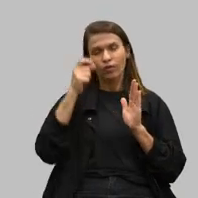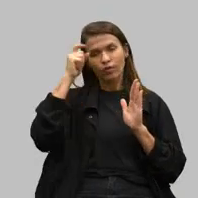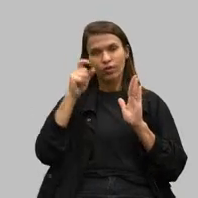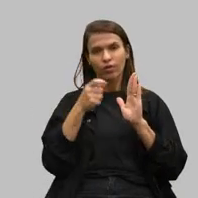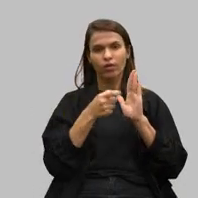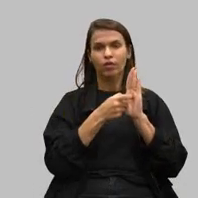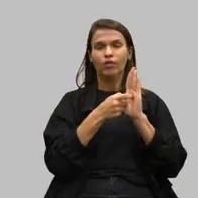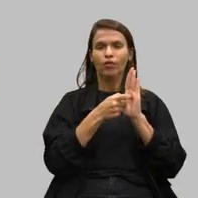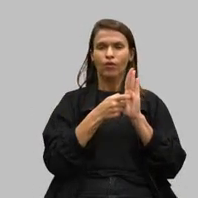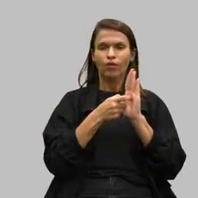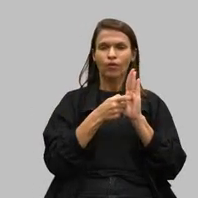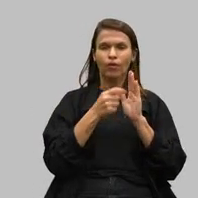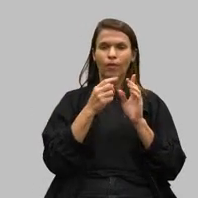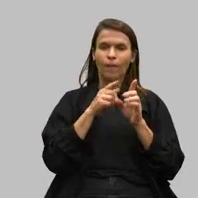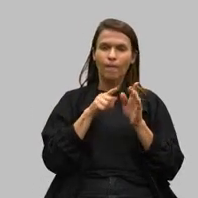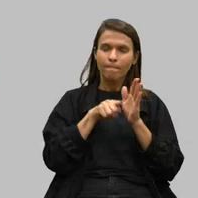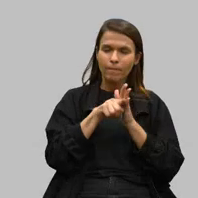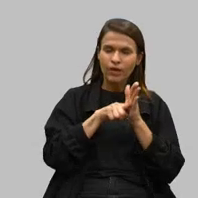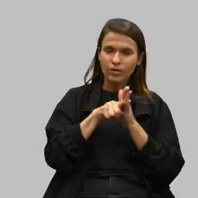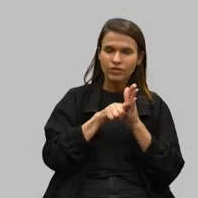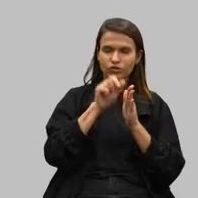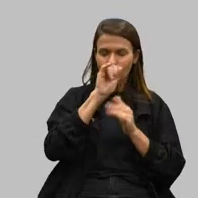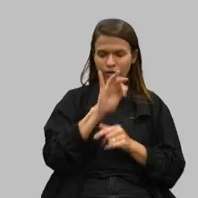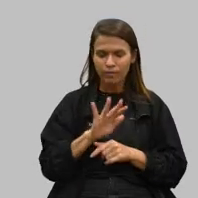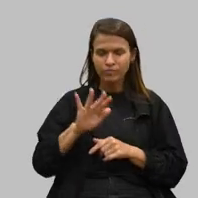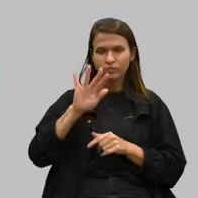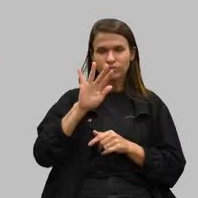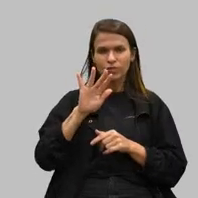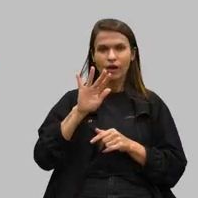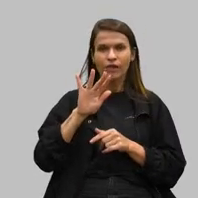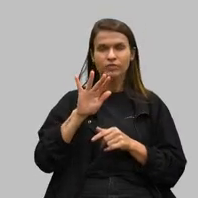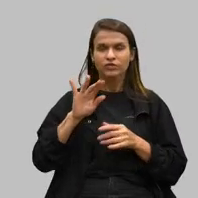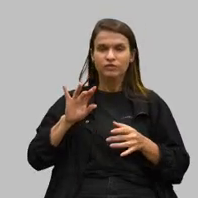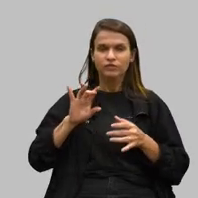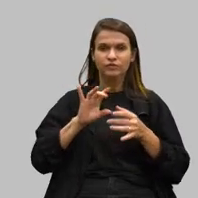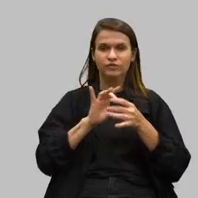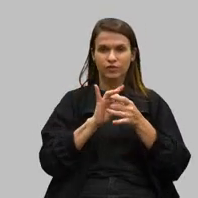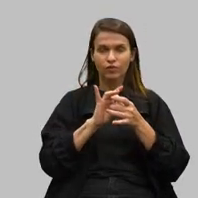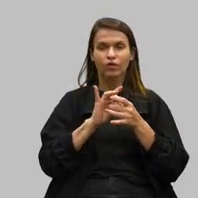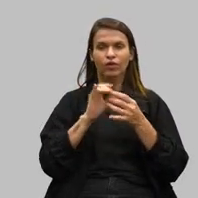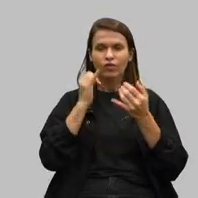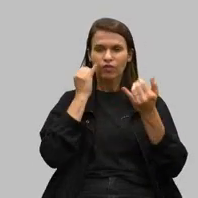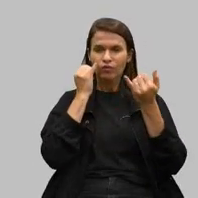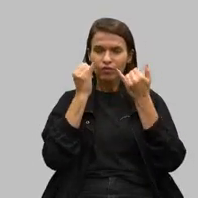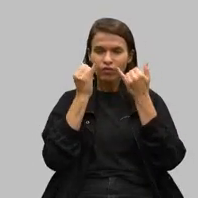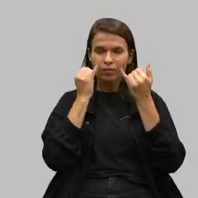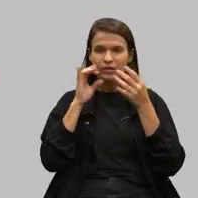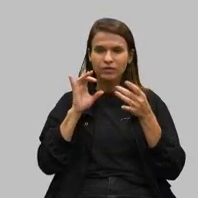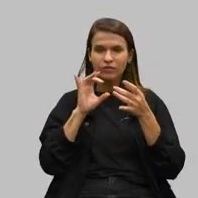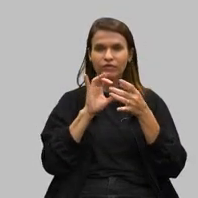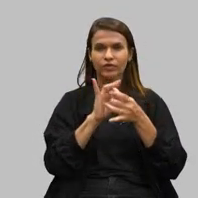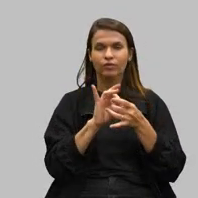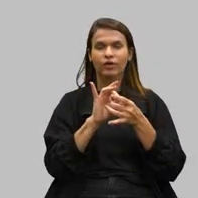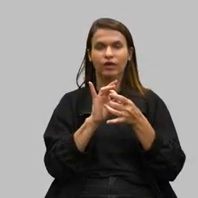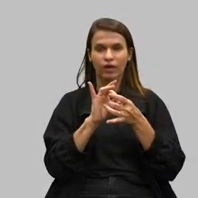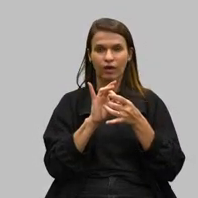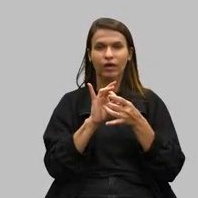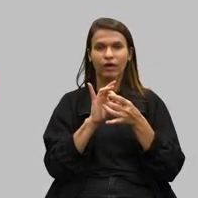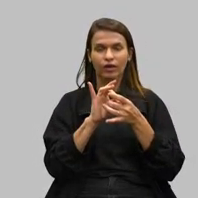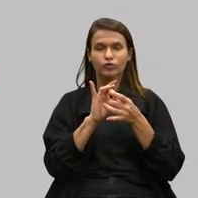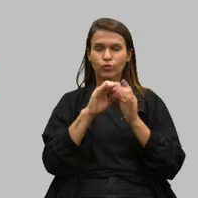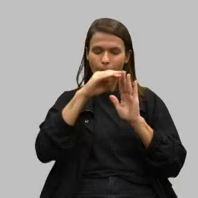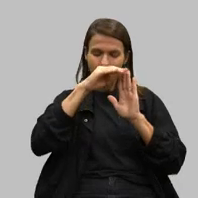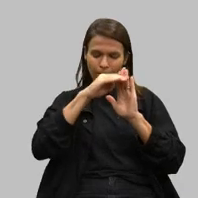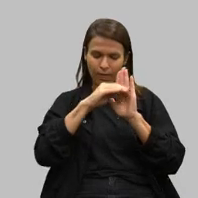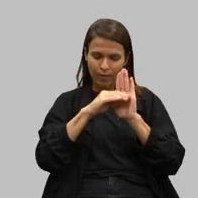estruturado, imagens e vinculado, e informação vinculada com um banco de